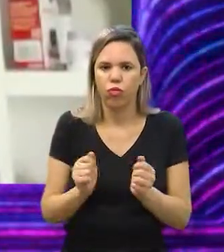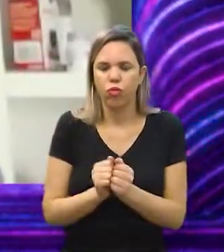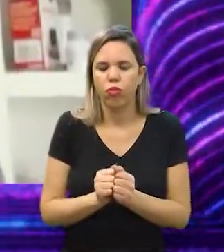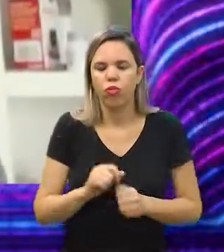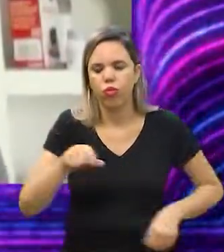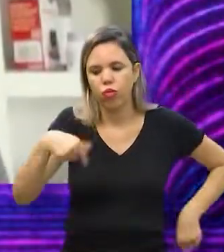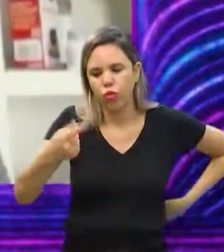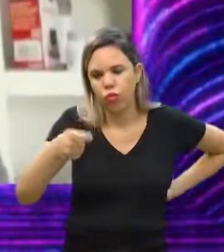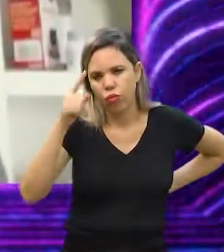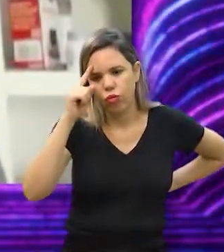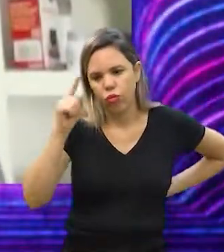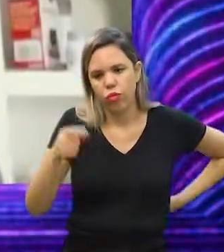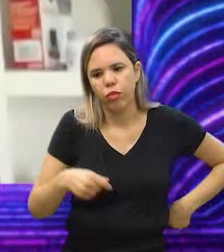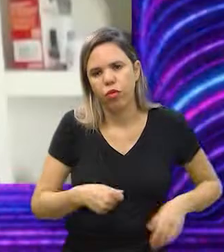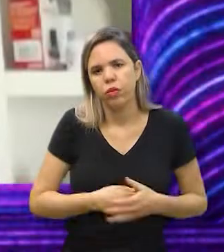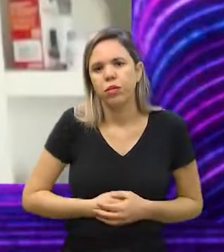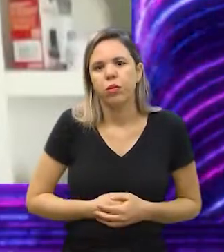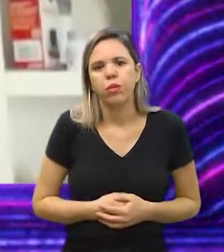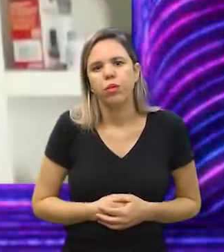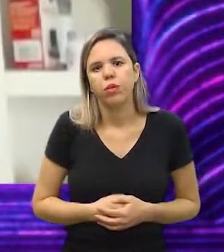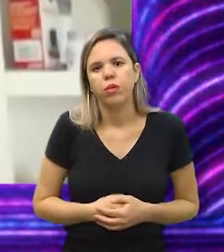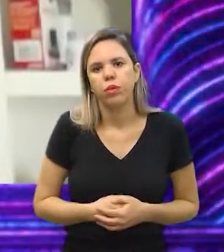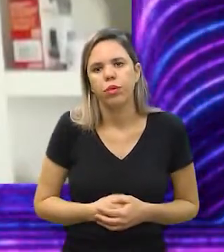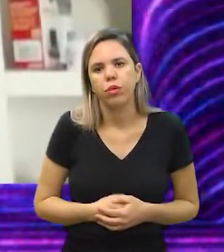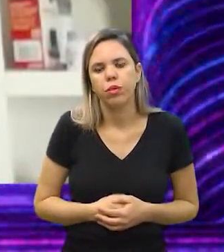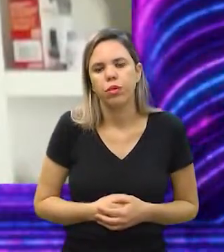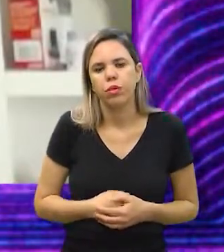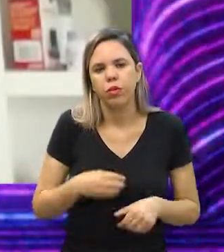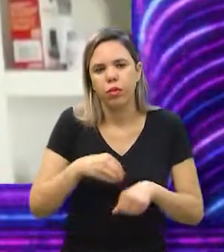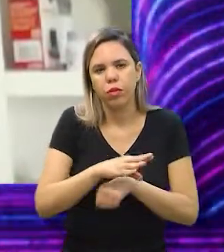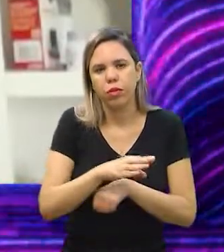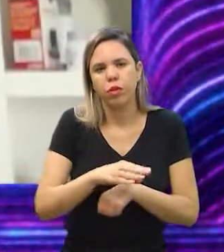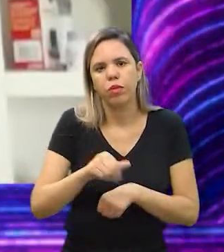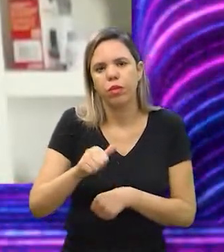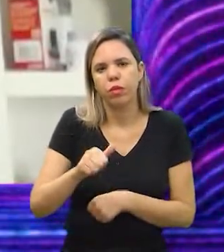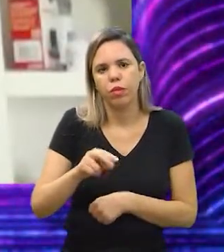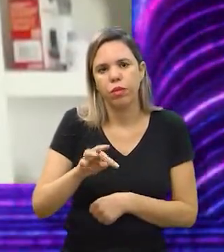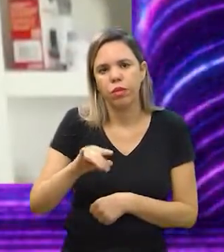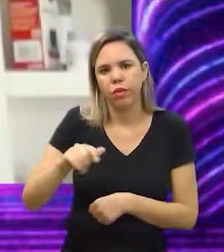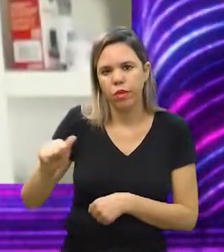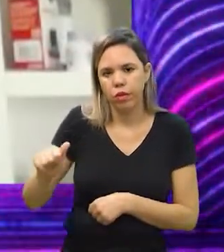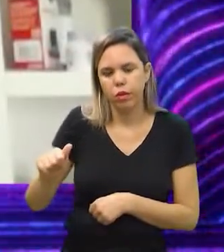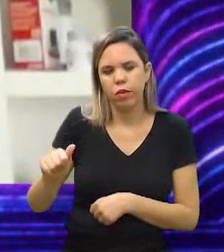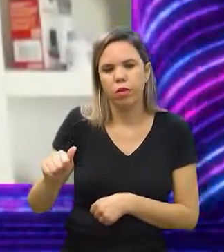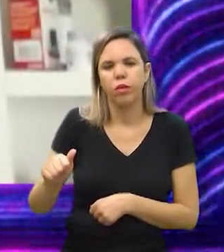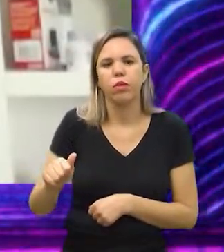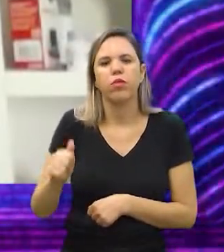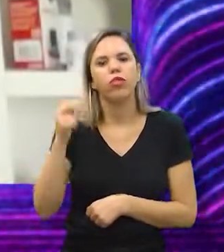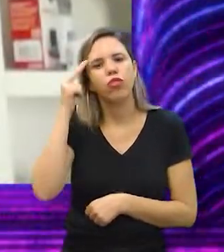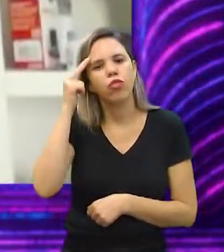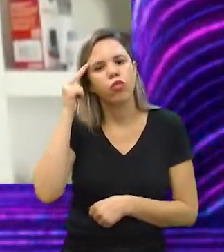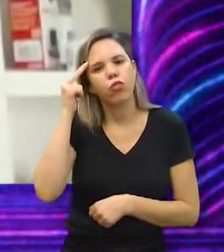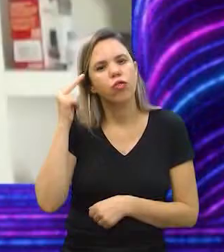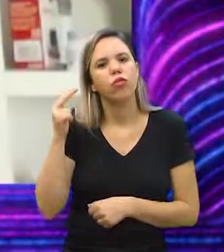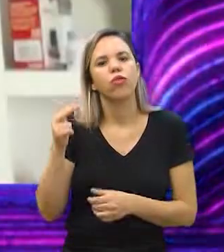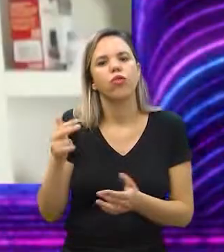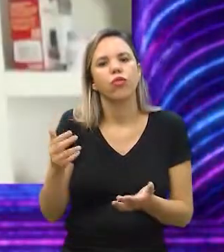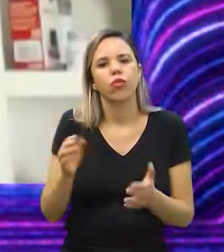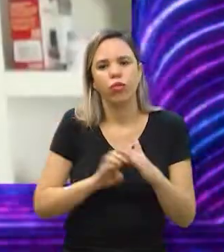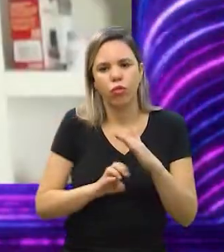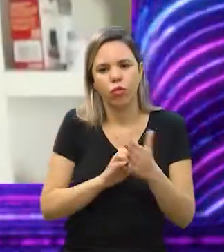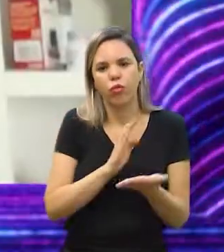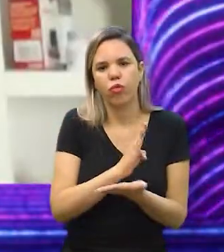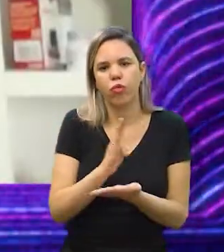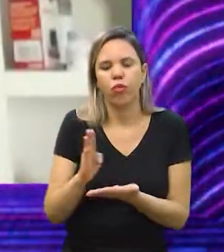comigo no dia seguinte. Aí ele passou para a Natália, que é a editora da Sonhos e Letras. A